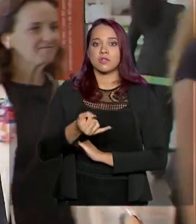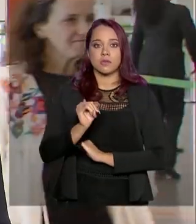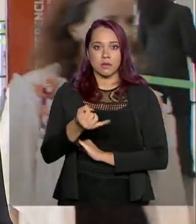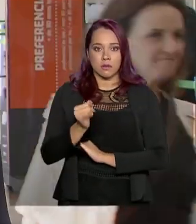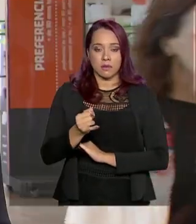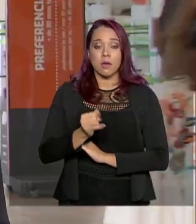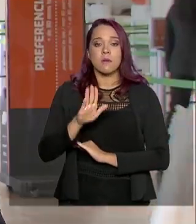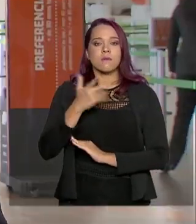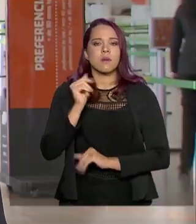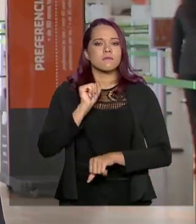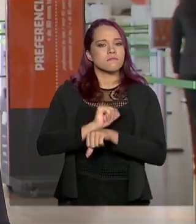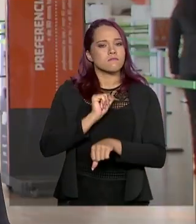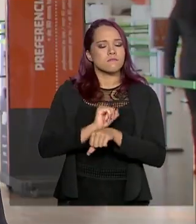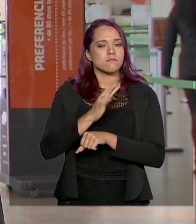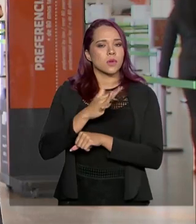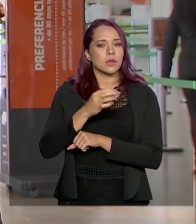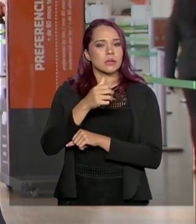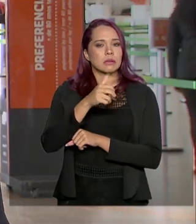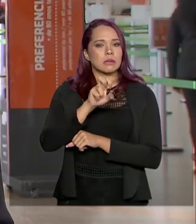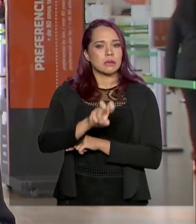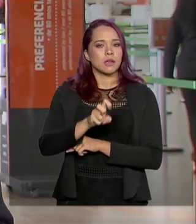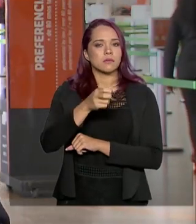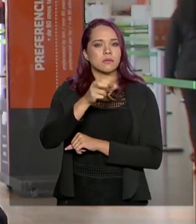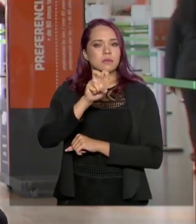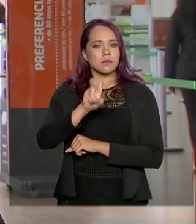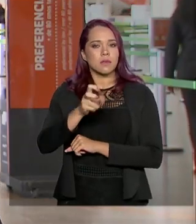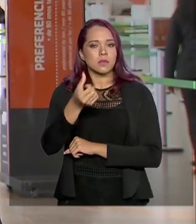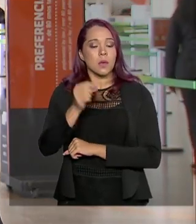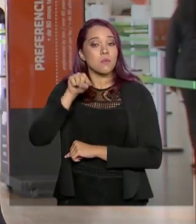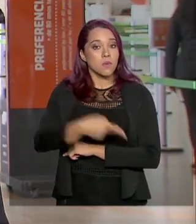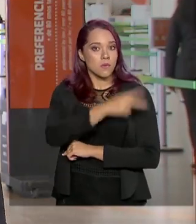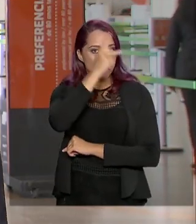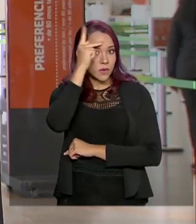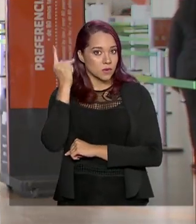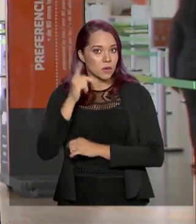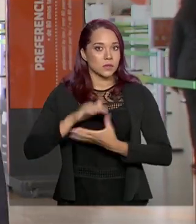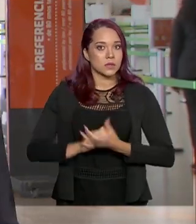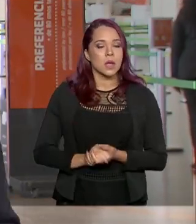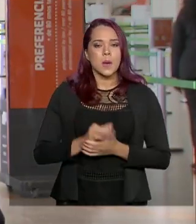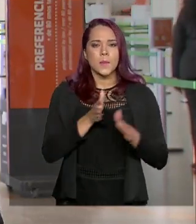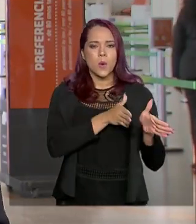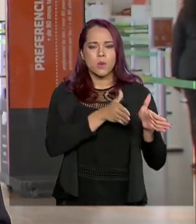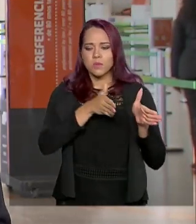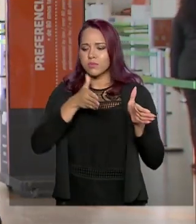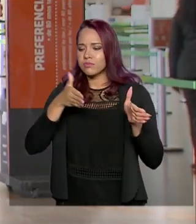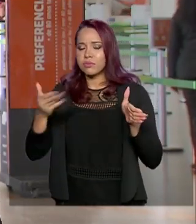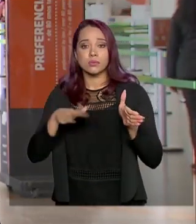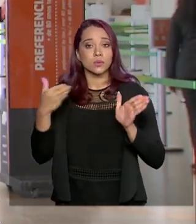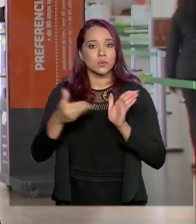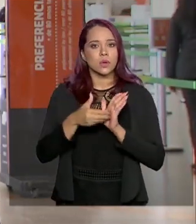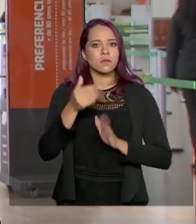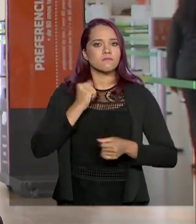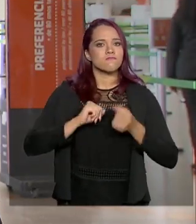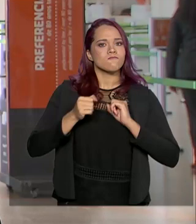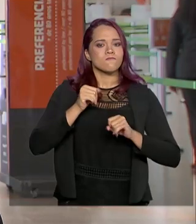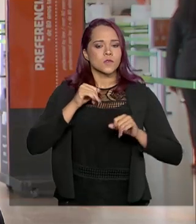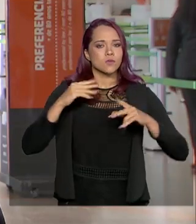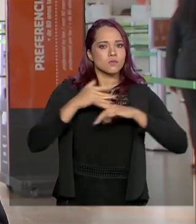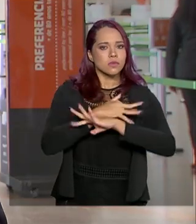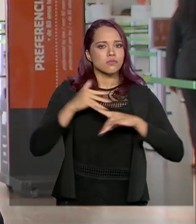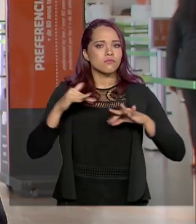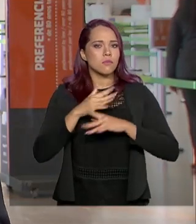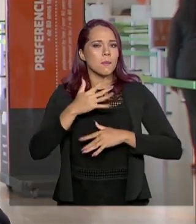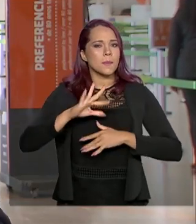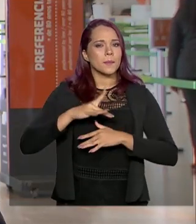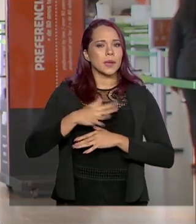são esperadas 556 mil pessoas. Para o período todo, a expectativa de movimentação